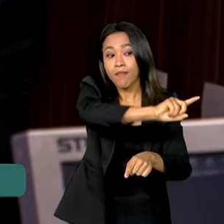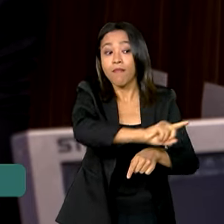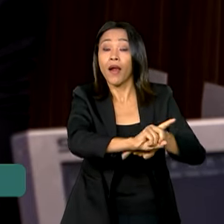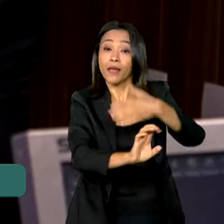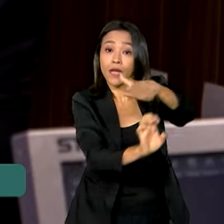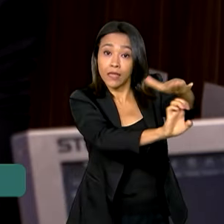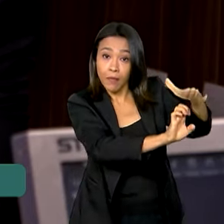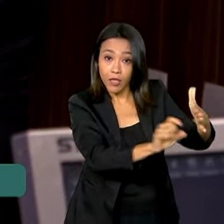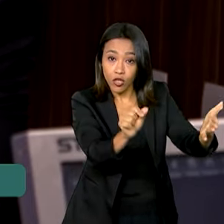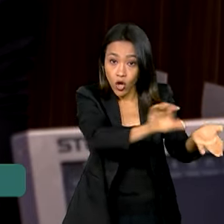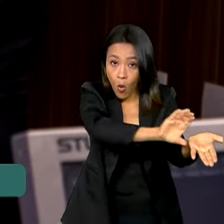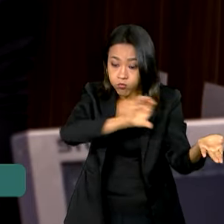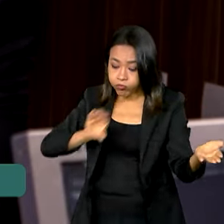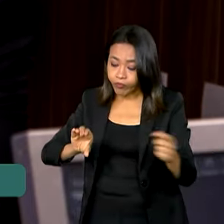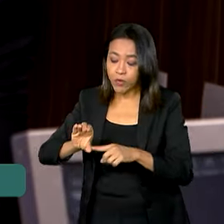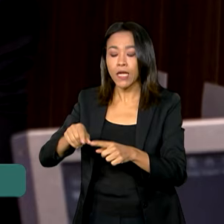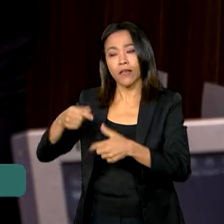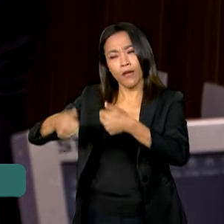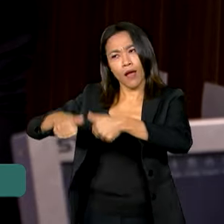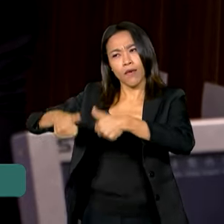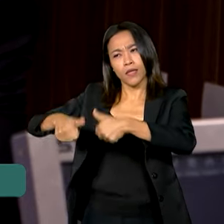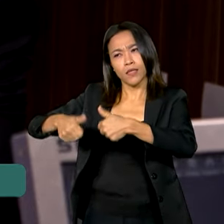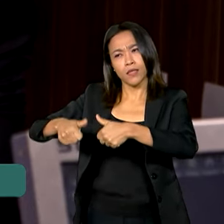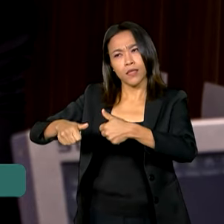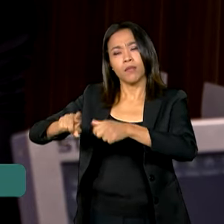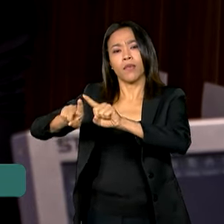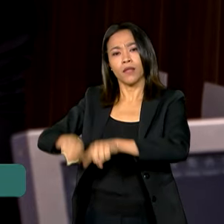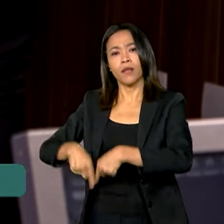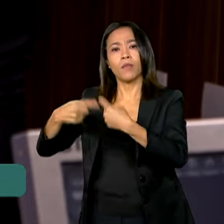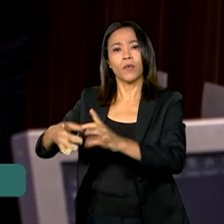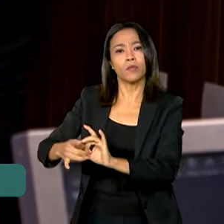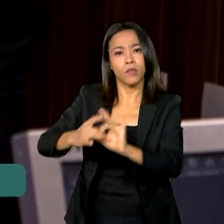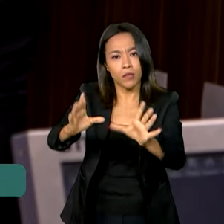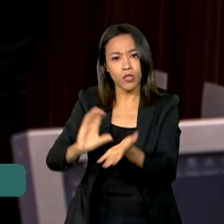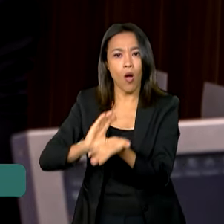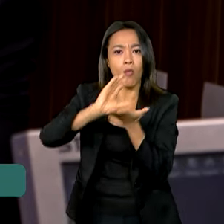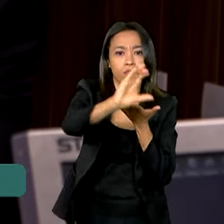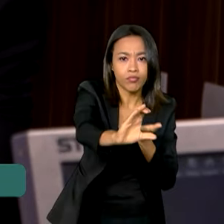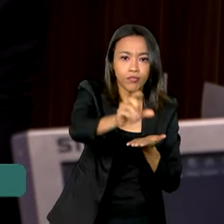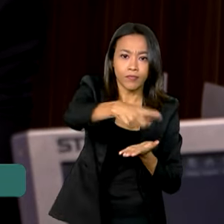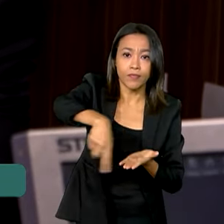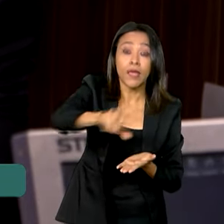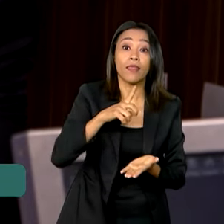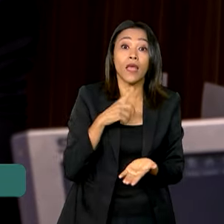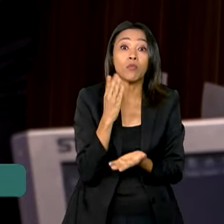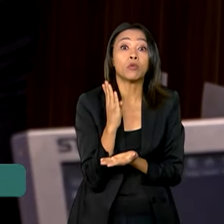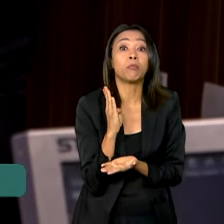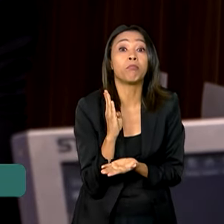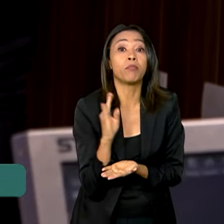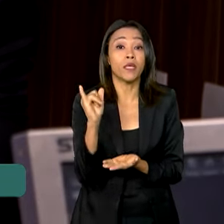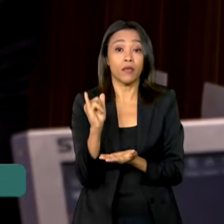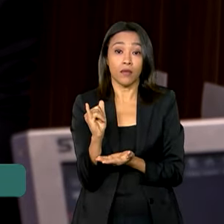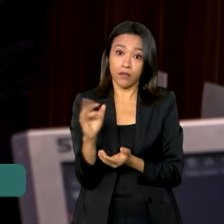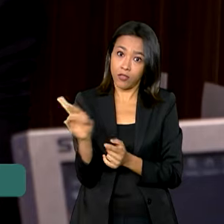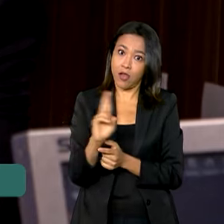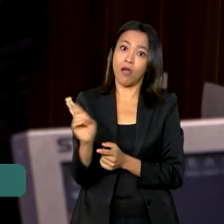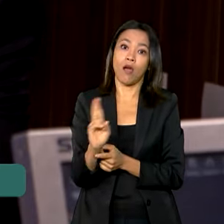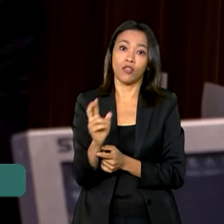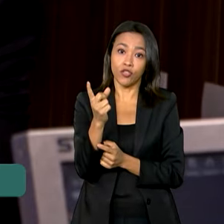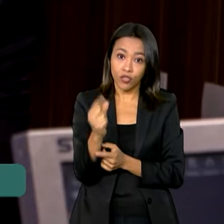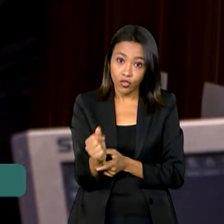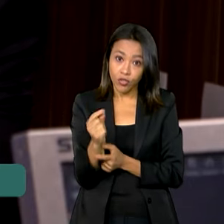aguardando a análise eh de investimentos a gente tem eh bilhões de reais em